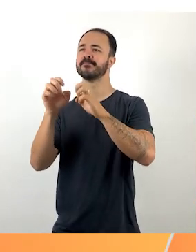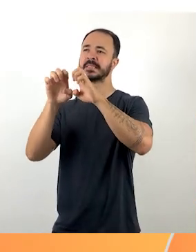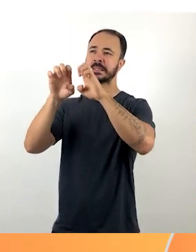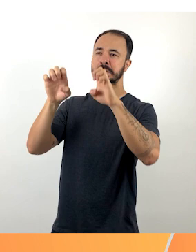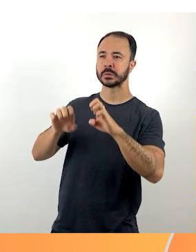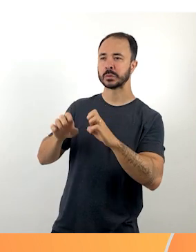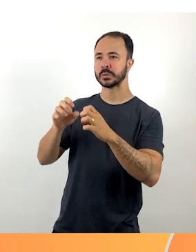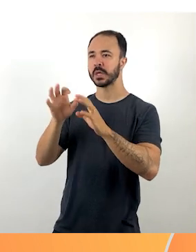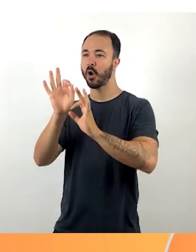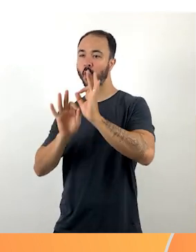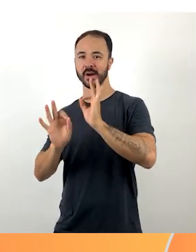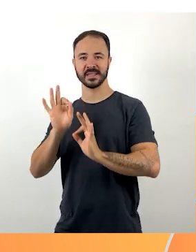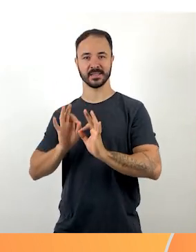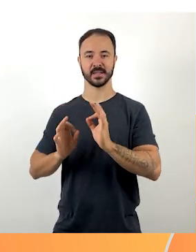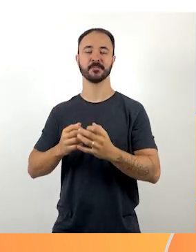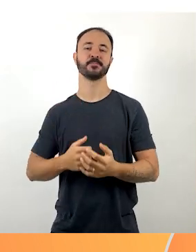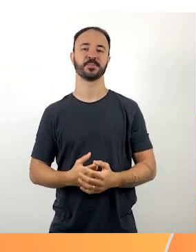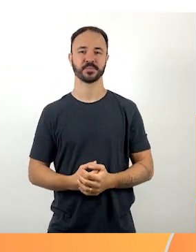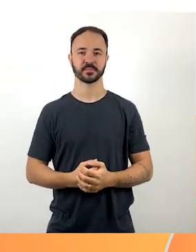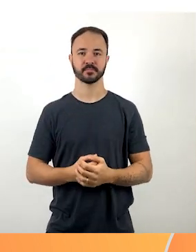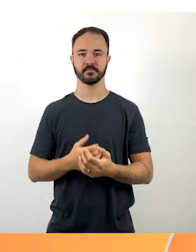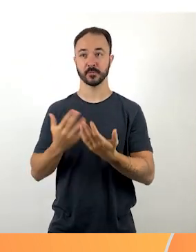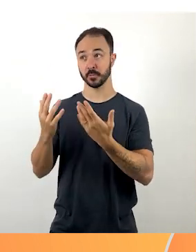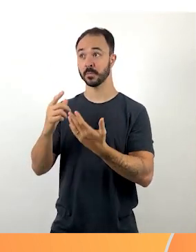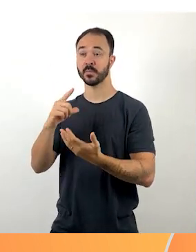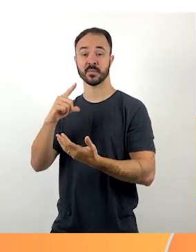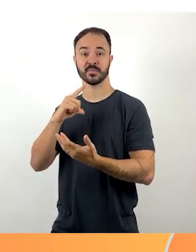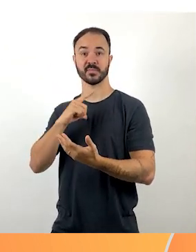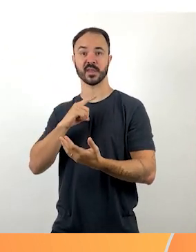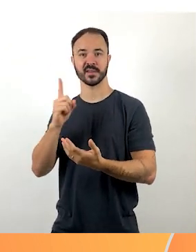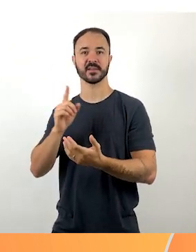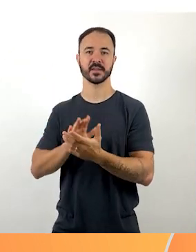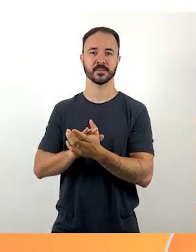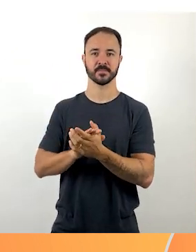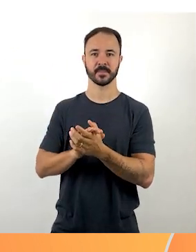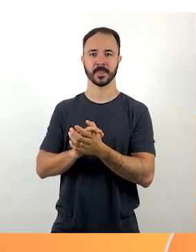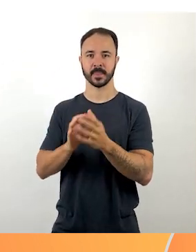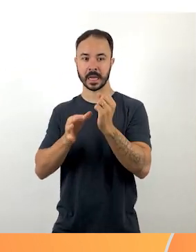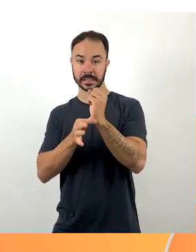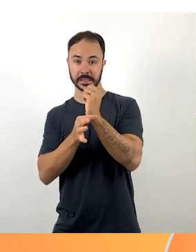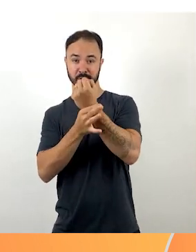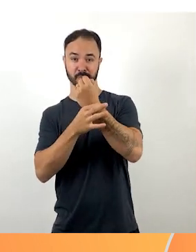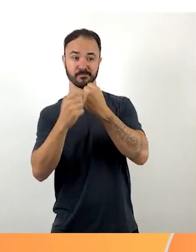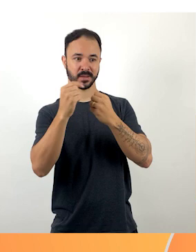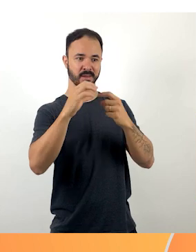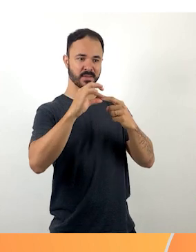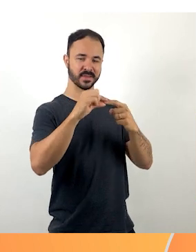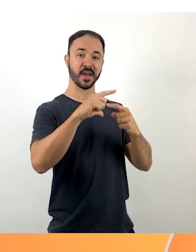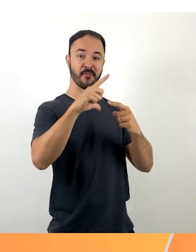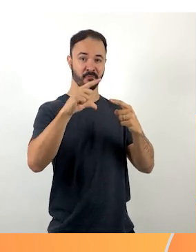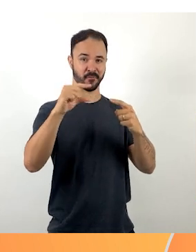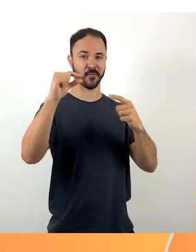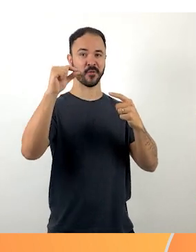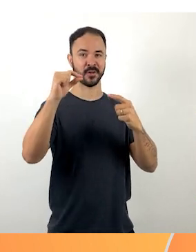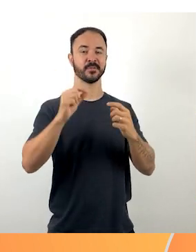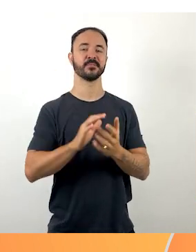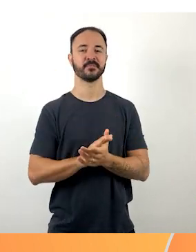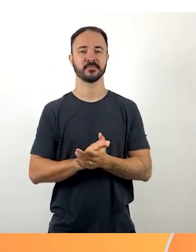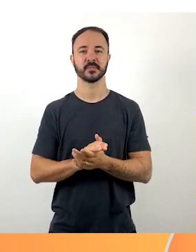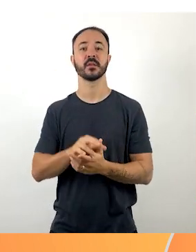dá em classificação das suas estruturas. Aqui nós temos a formação de tecidos de revestimento do sistema fundamental e do